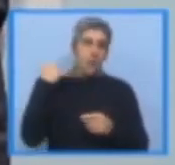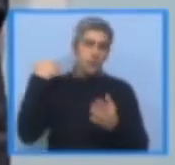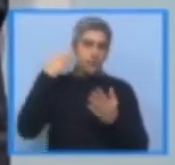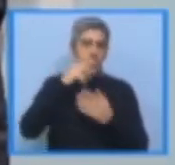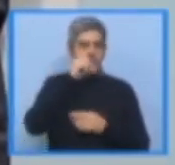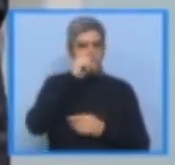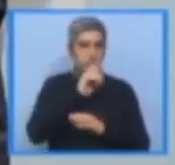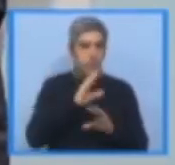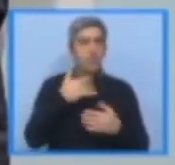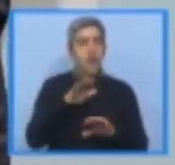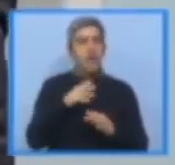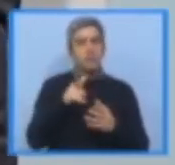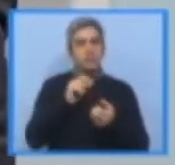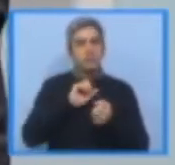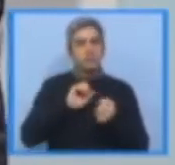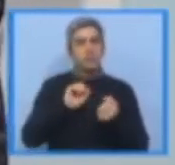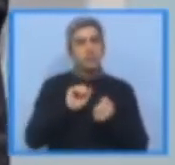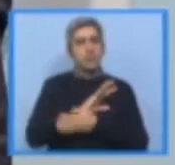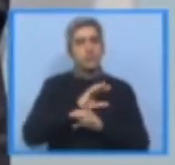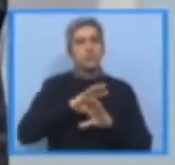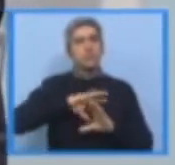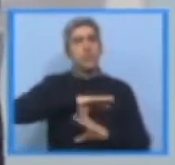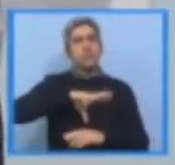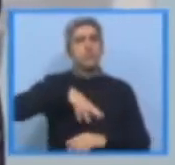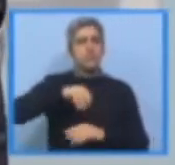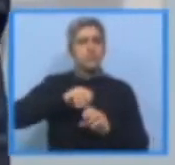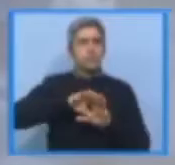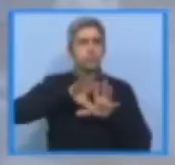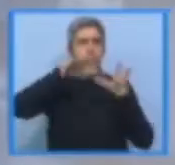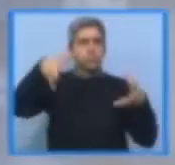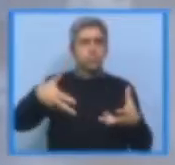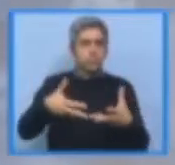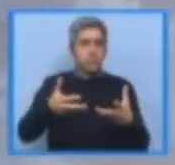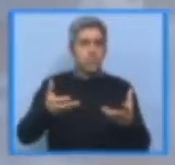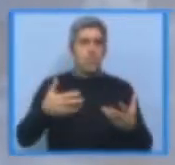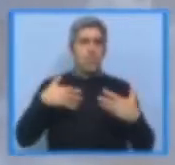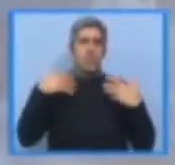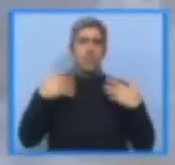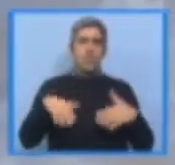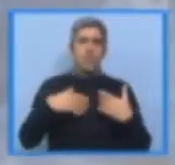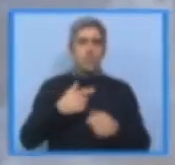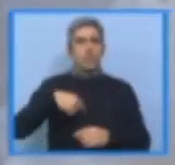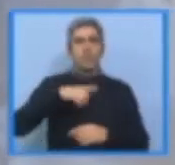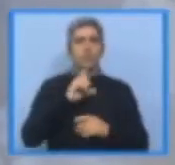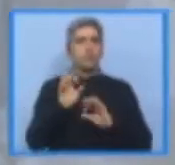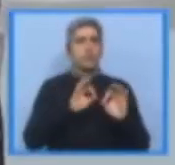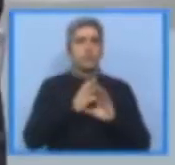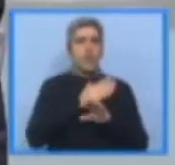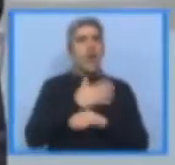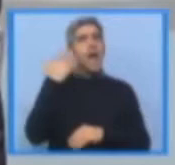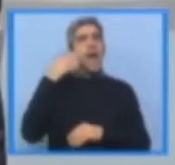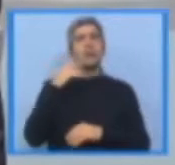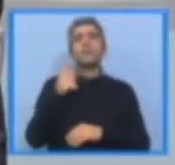seja imediatamente globalizada, isso é que não era costume. Ou seja, de um momento para o outro, uma mentirazinha